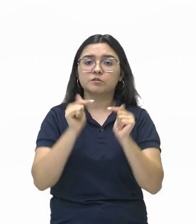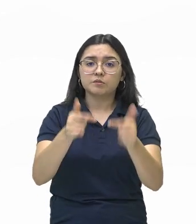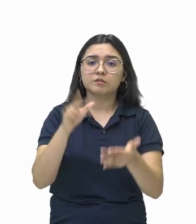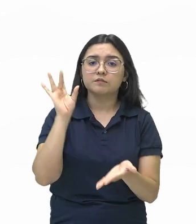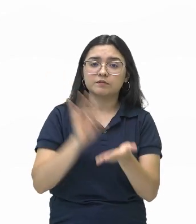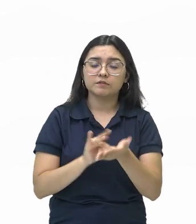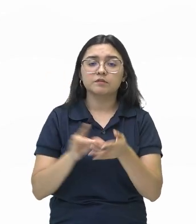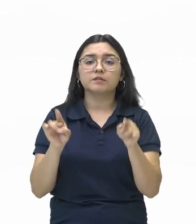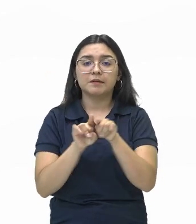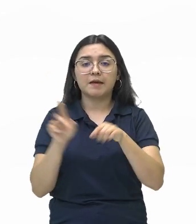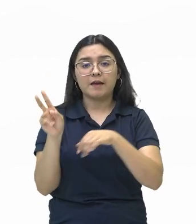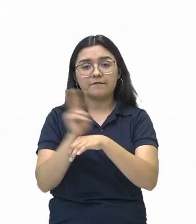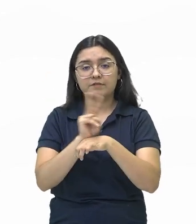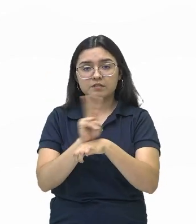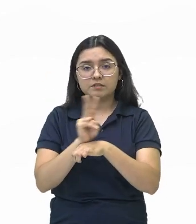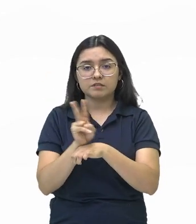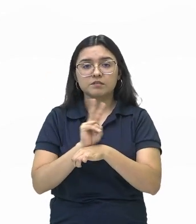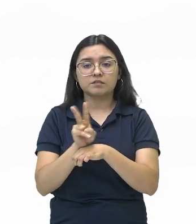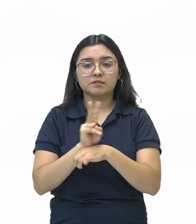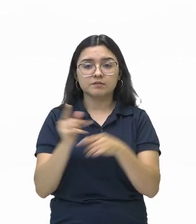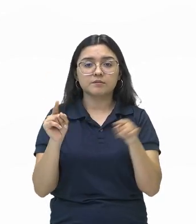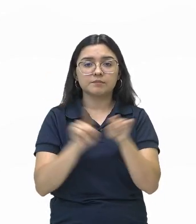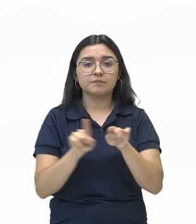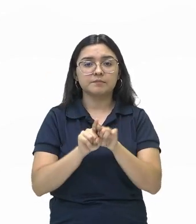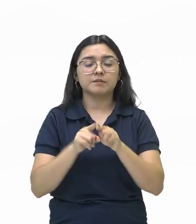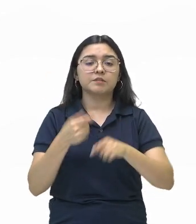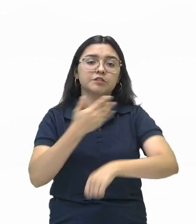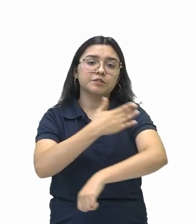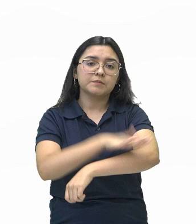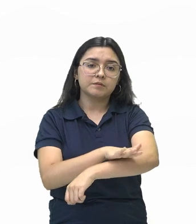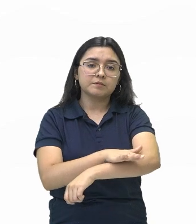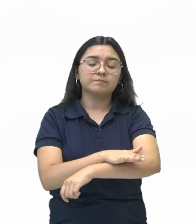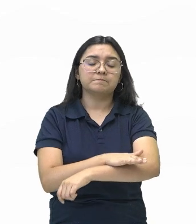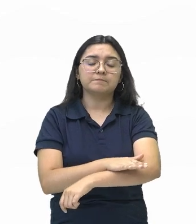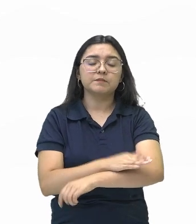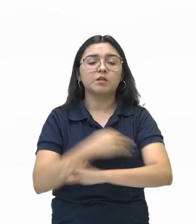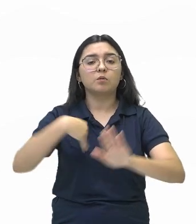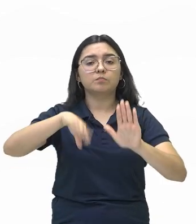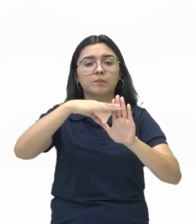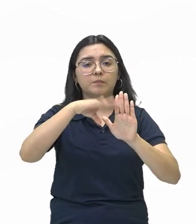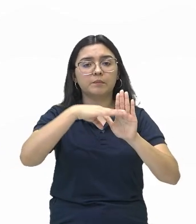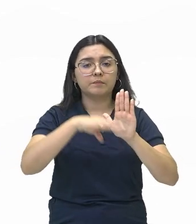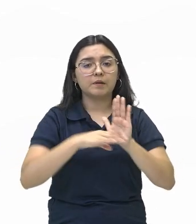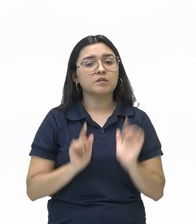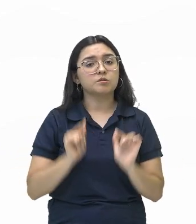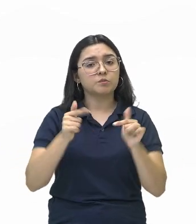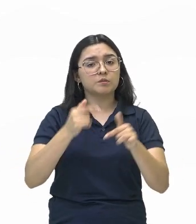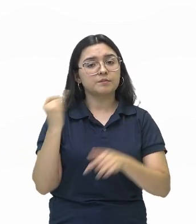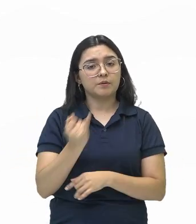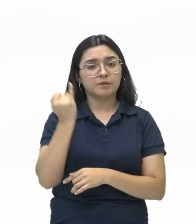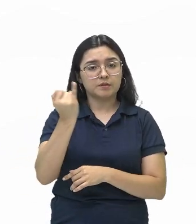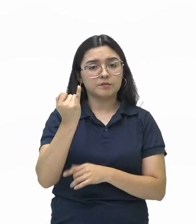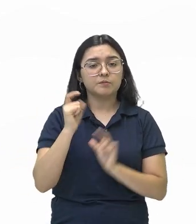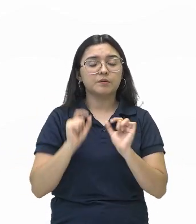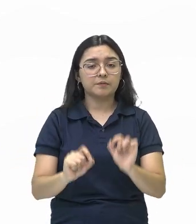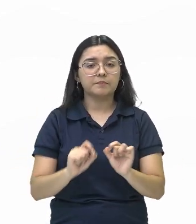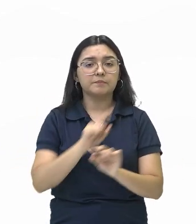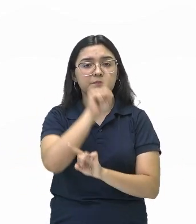a fiscalização da discriminação racial, são todas medidas importantes